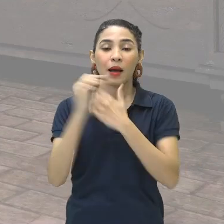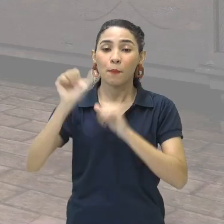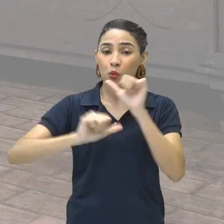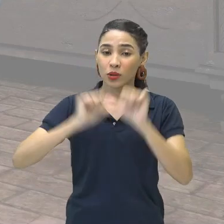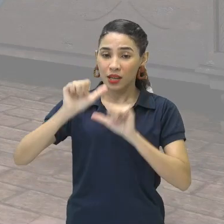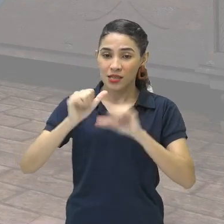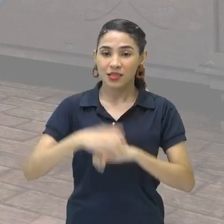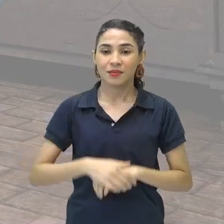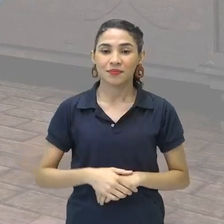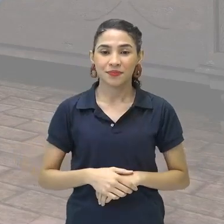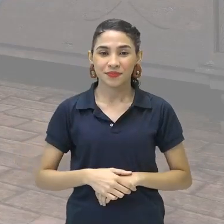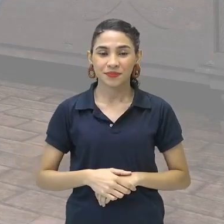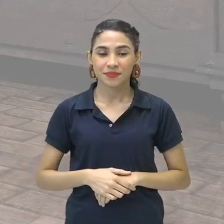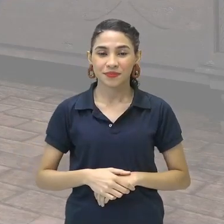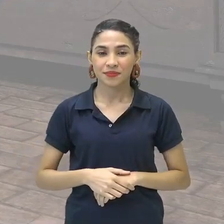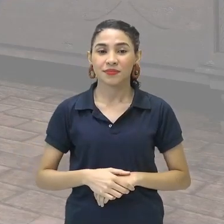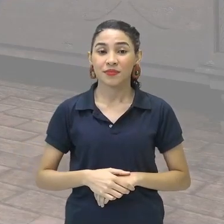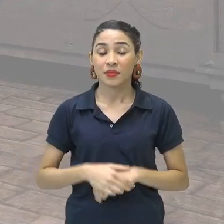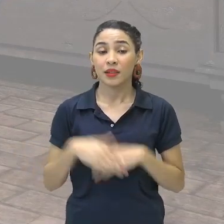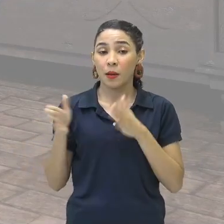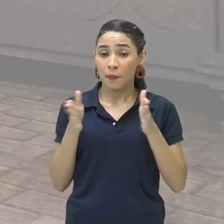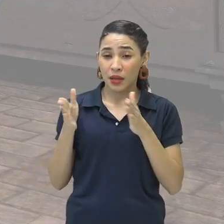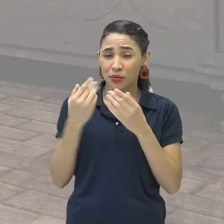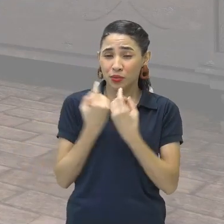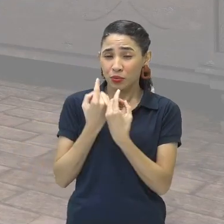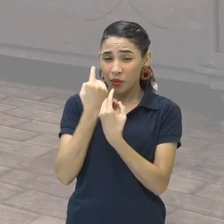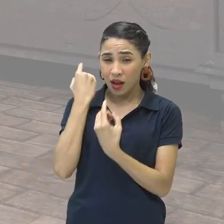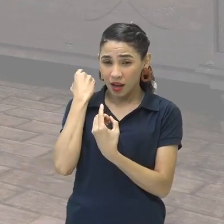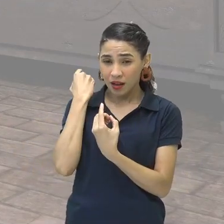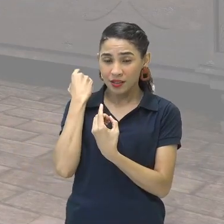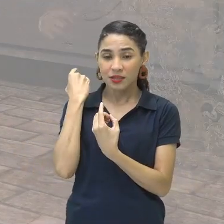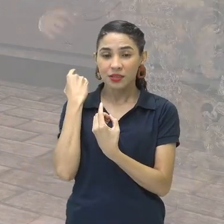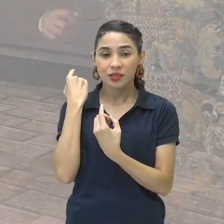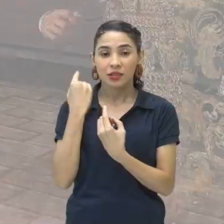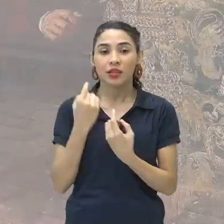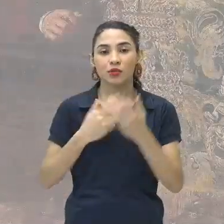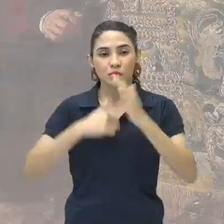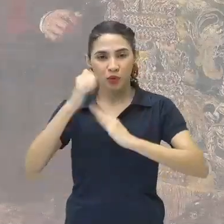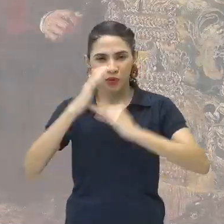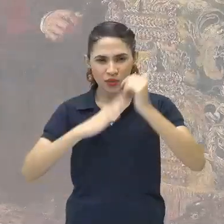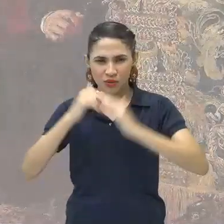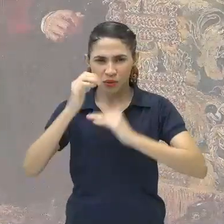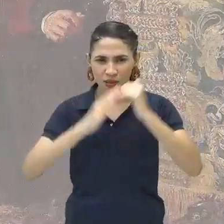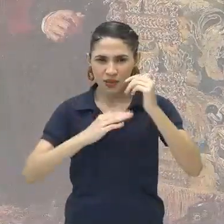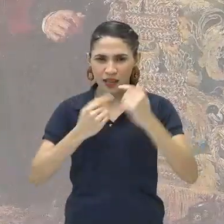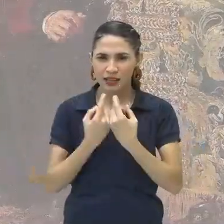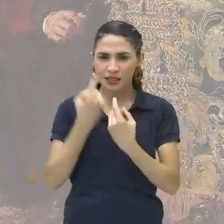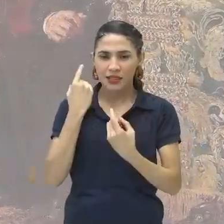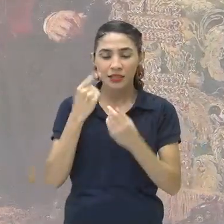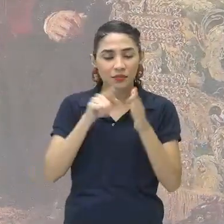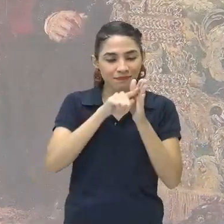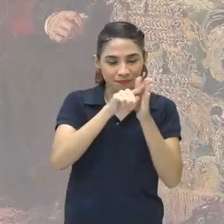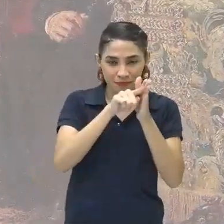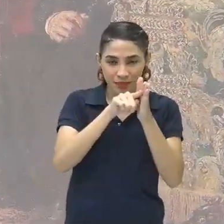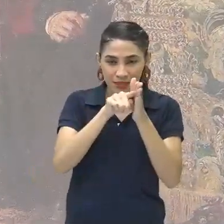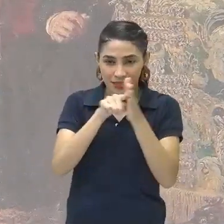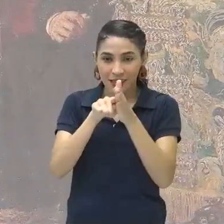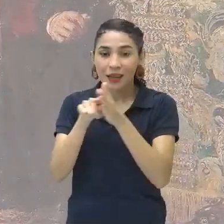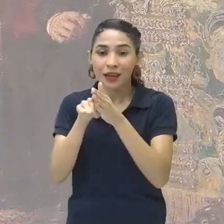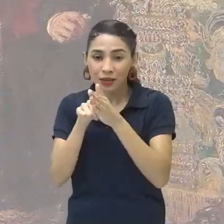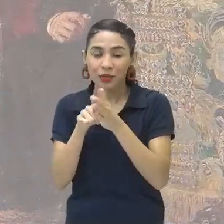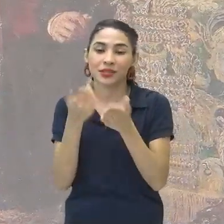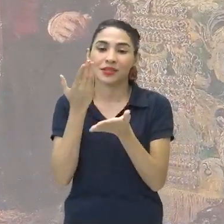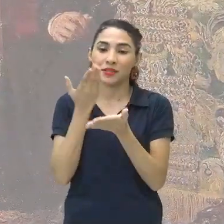mudanças. Nessa época medieval, os alquimistas eram os pesquisadores